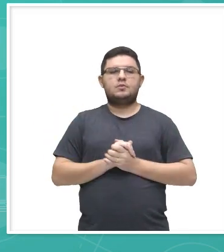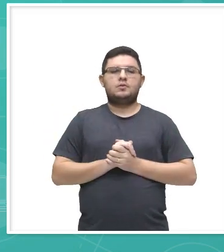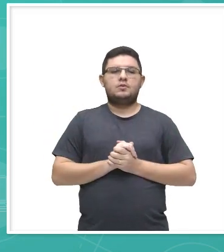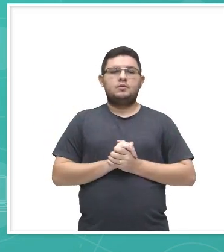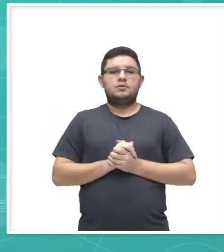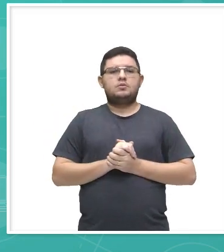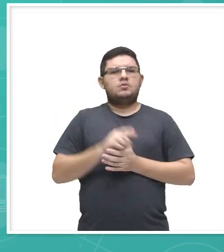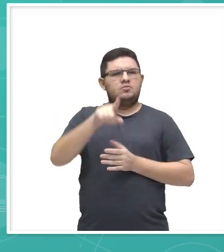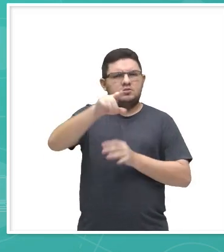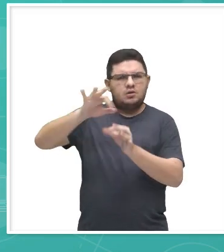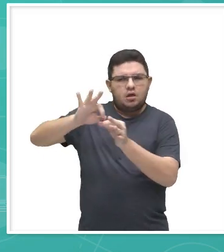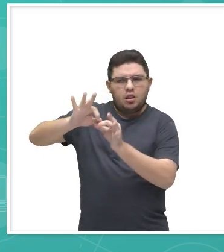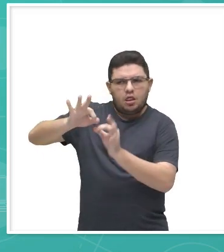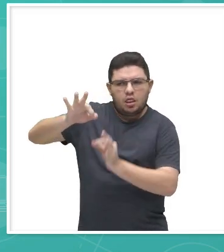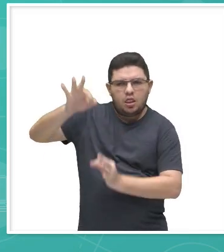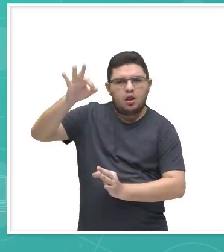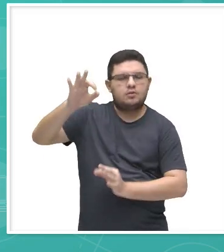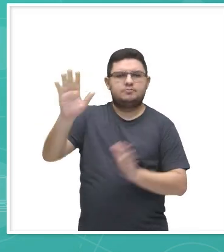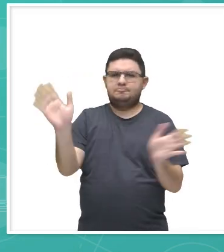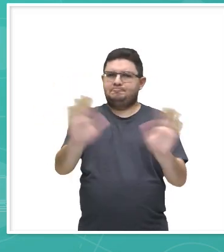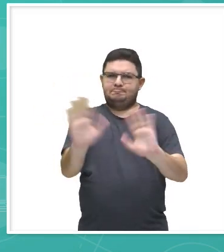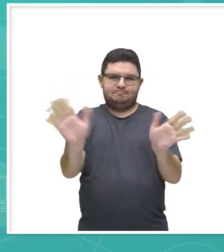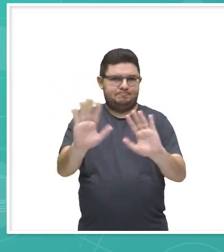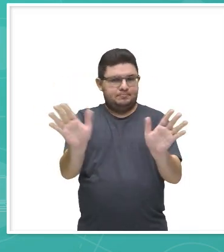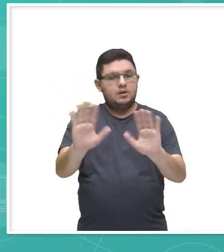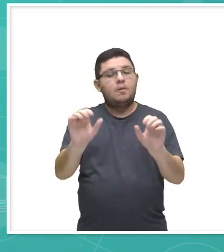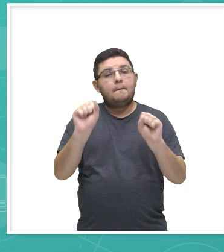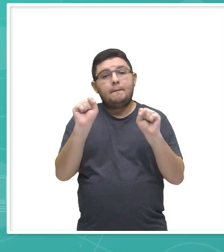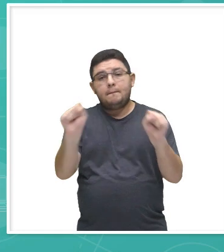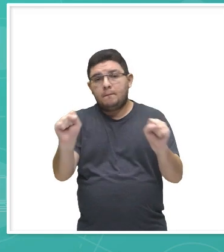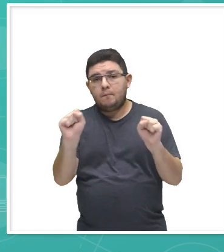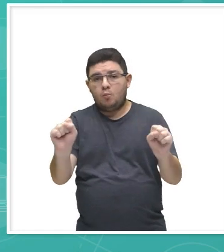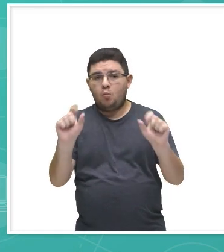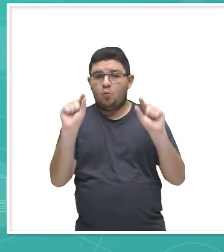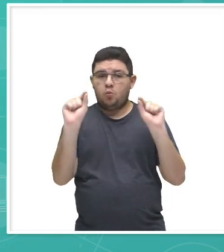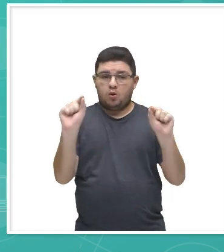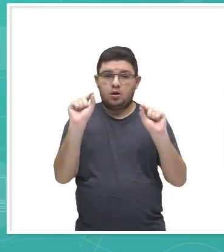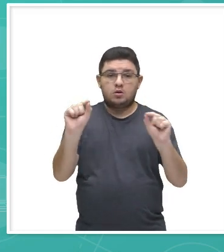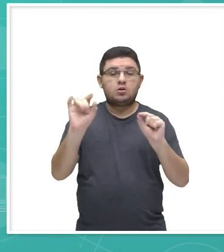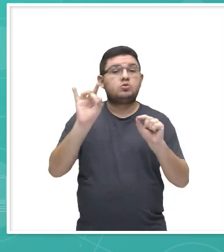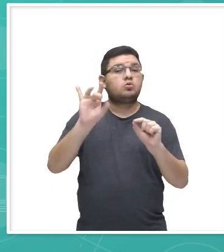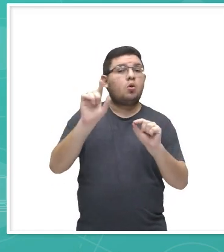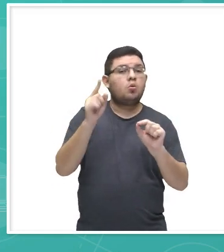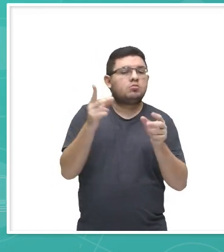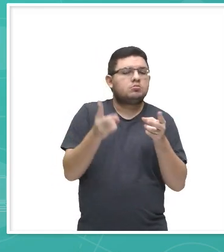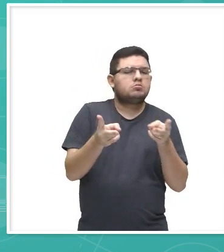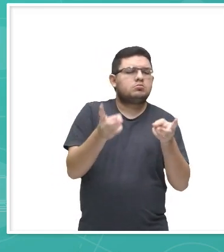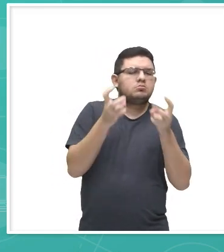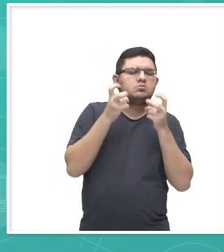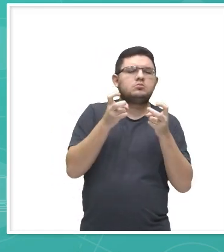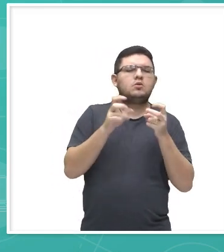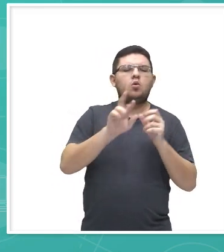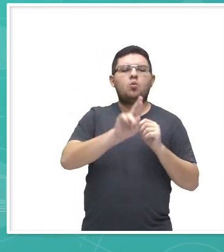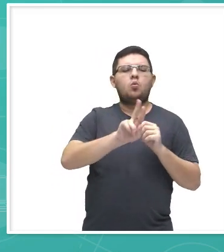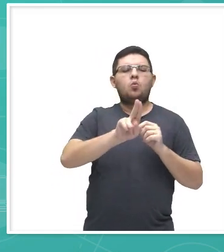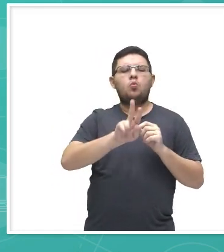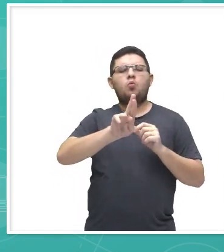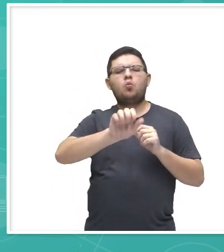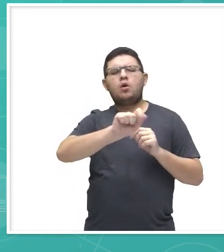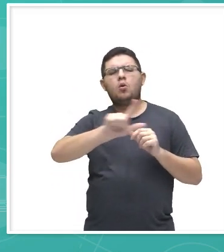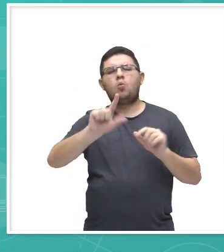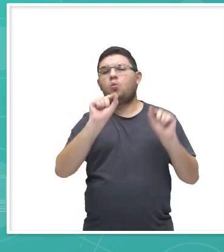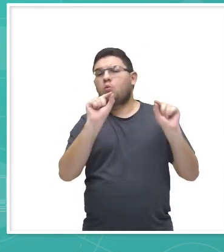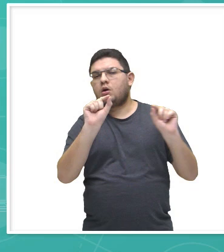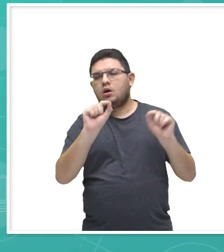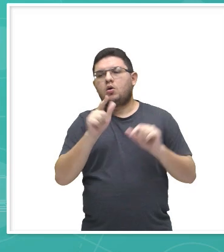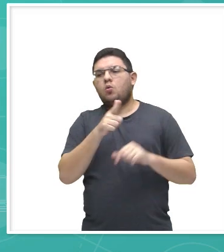aí a resposta de vocês, não. Pode colocar aí apenas um item que você observou de diferença aí na aula. Na